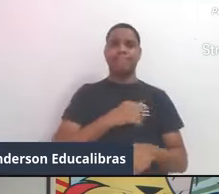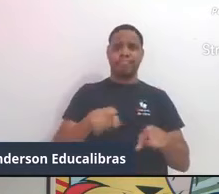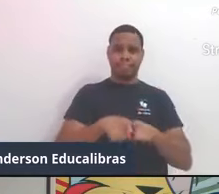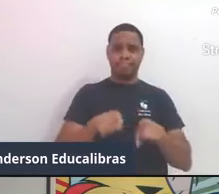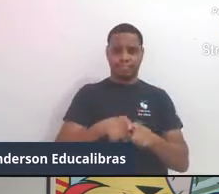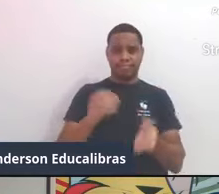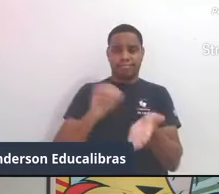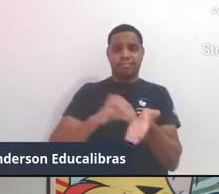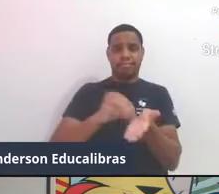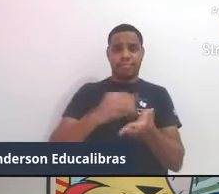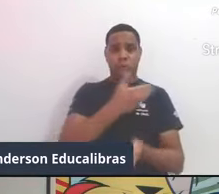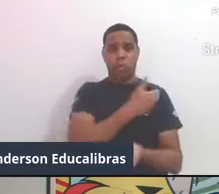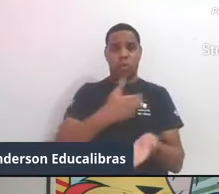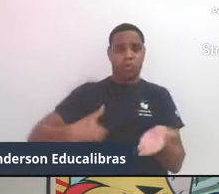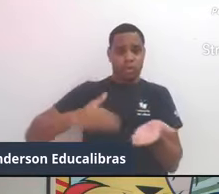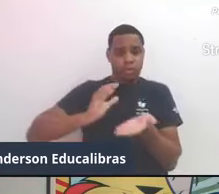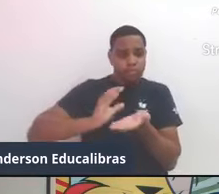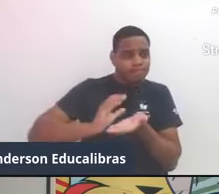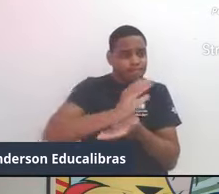públicos,